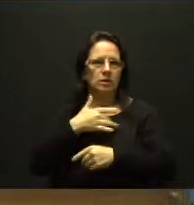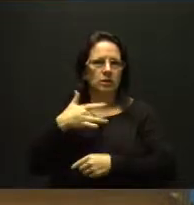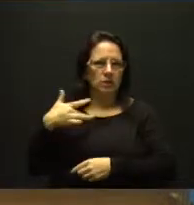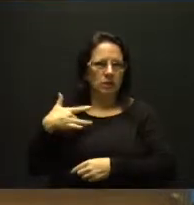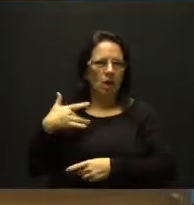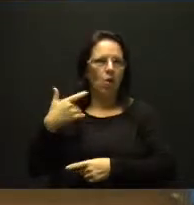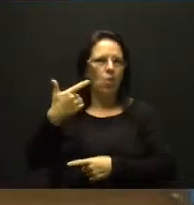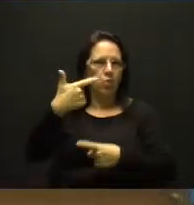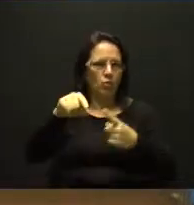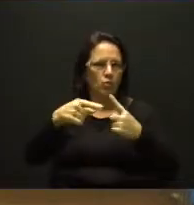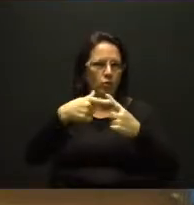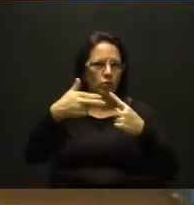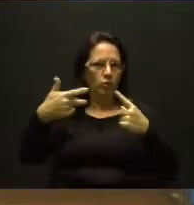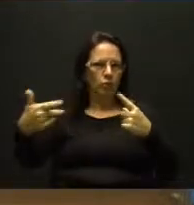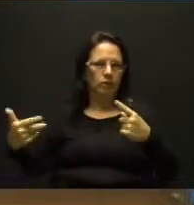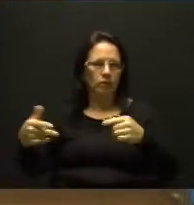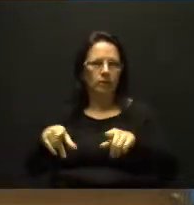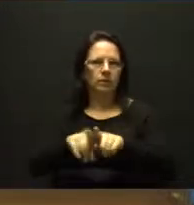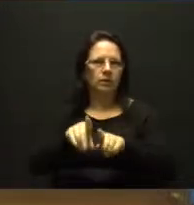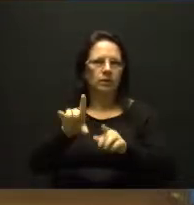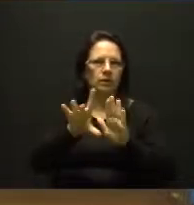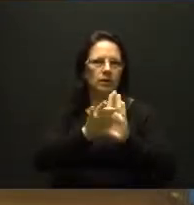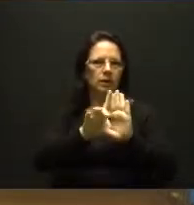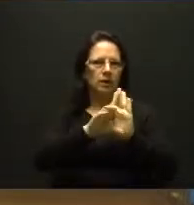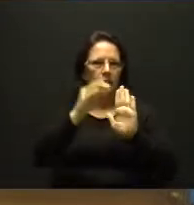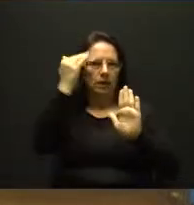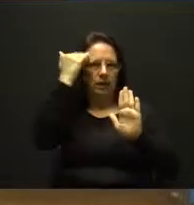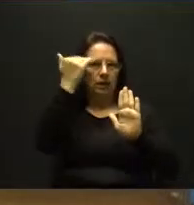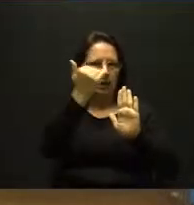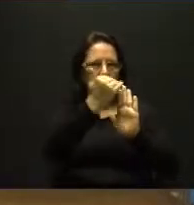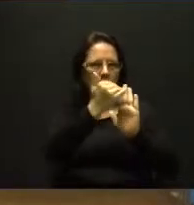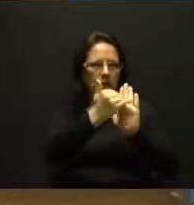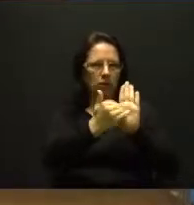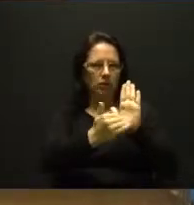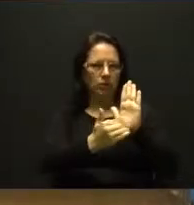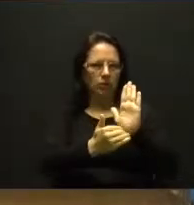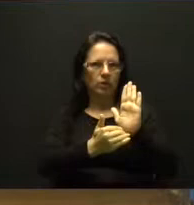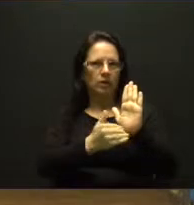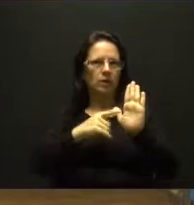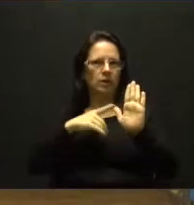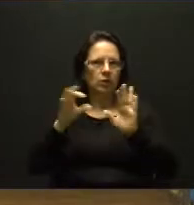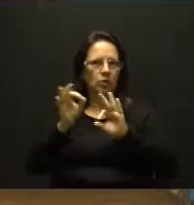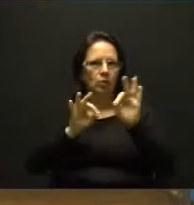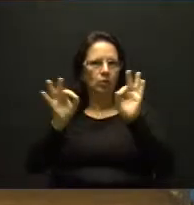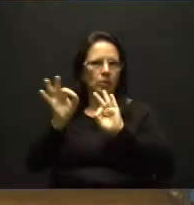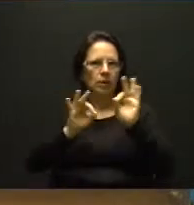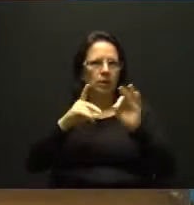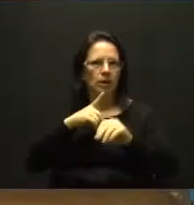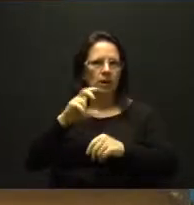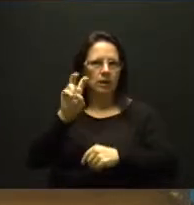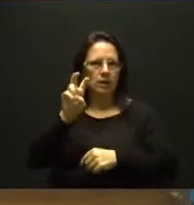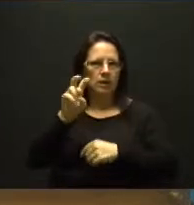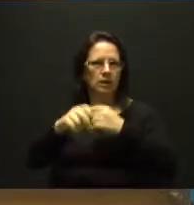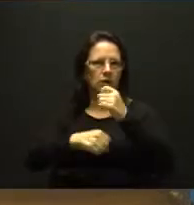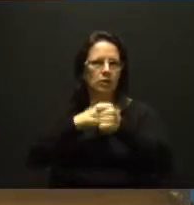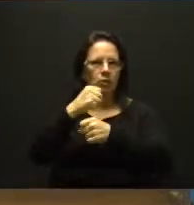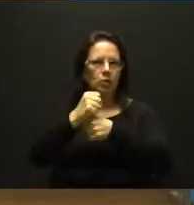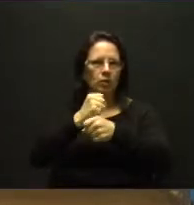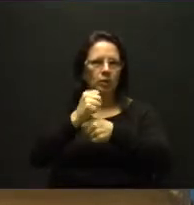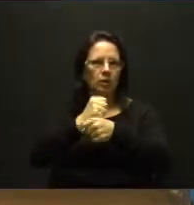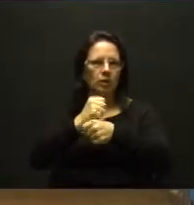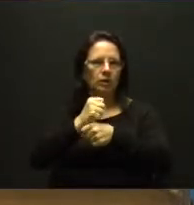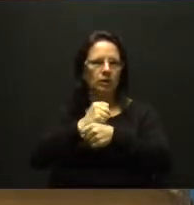o que acontece na nossa lei municipal disse que essas organizações deveriam ter cinco anos não de abertura mas de